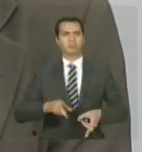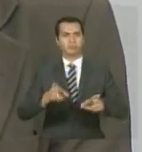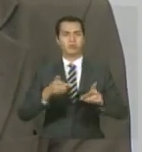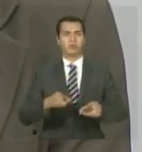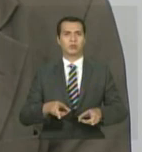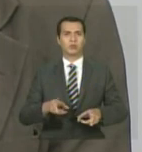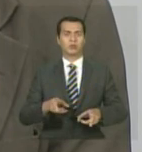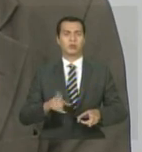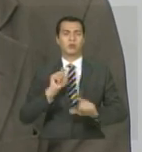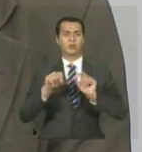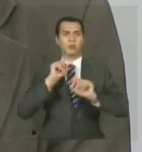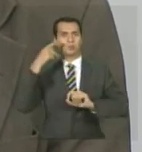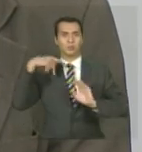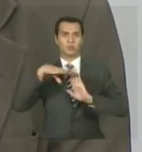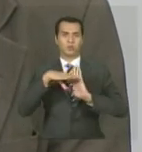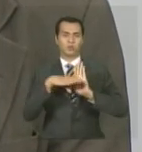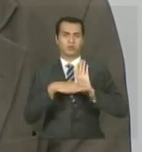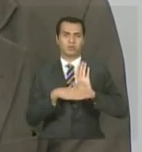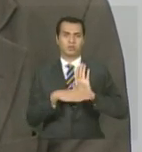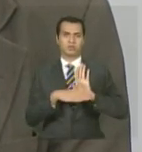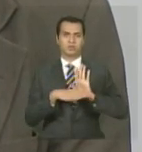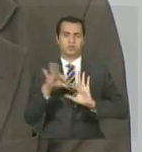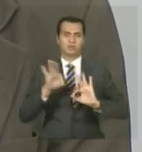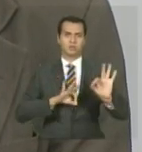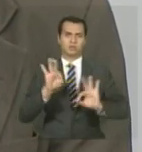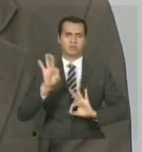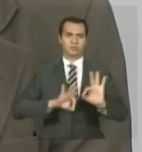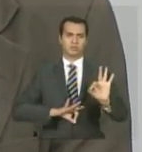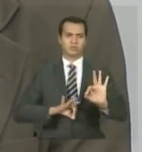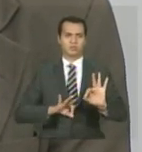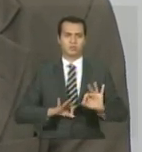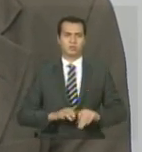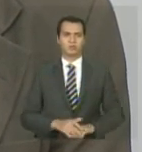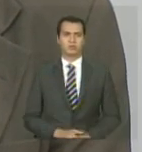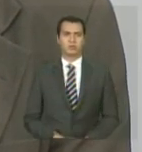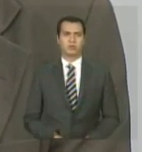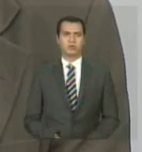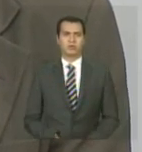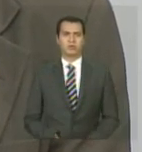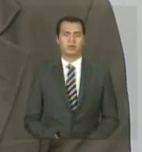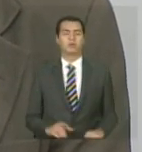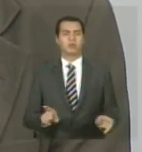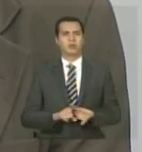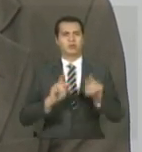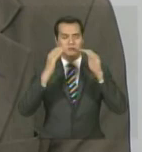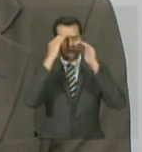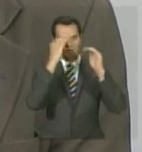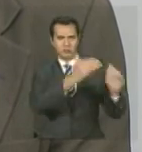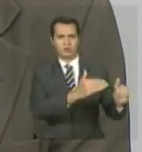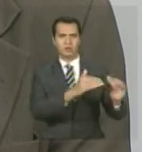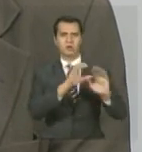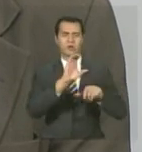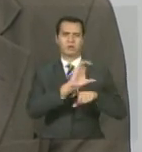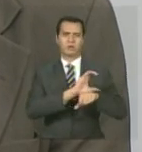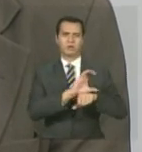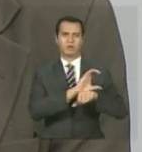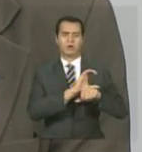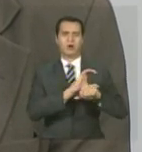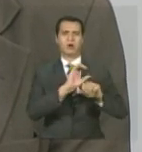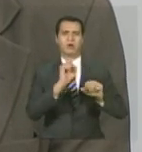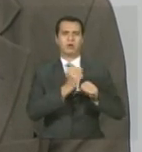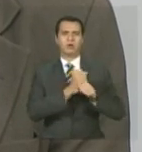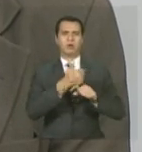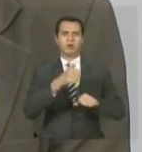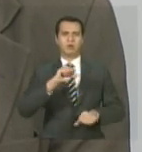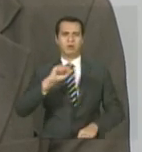política e honrando o que está estabelecido na nossa Constituição de 88, a gestão da política